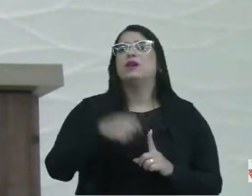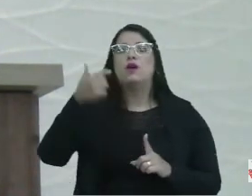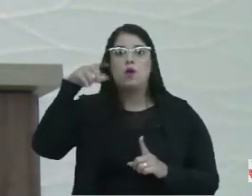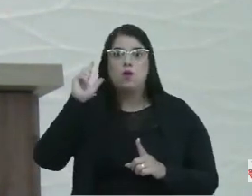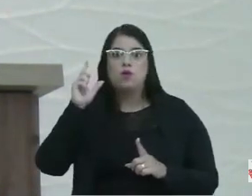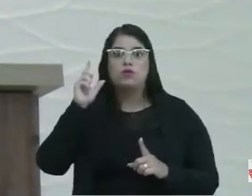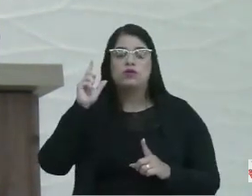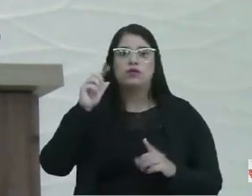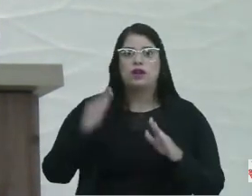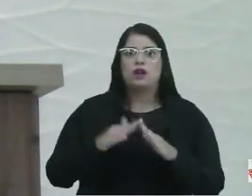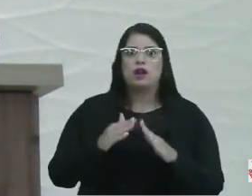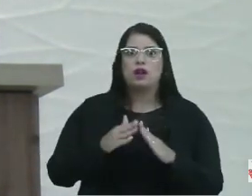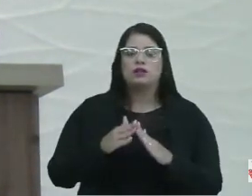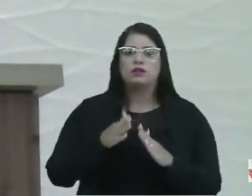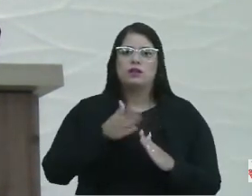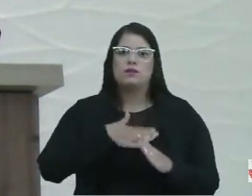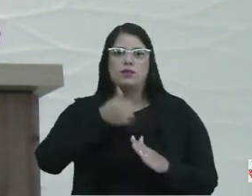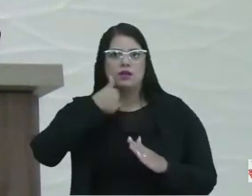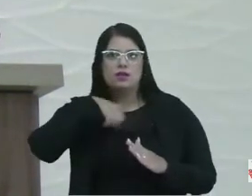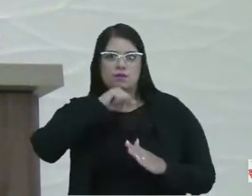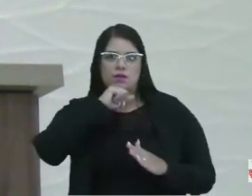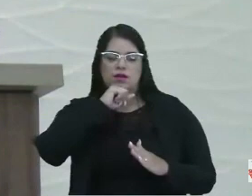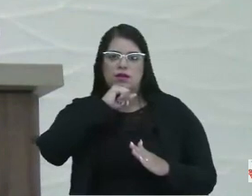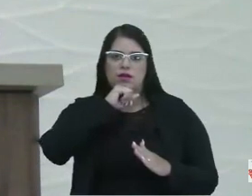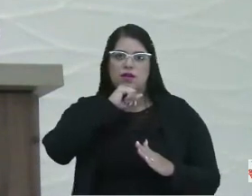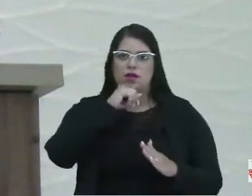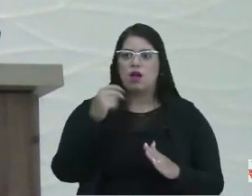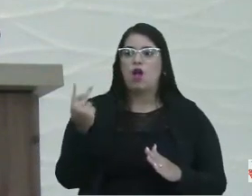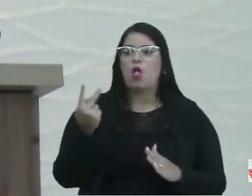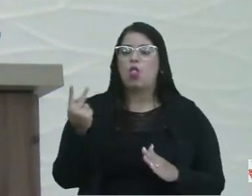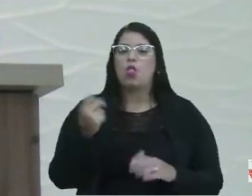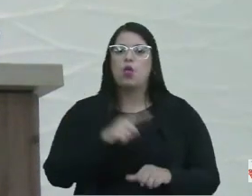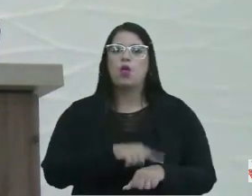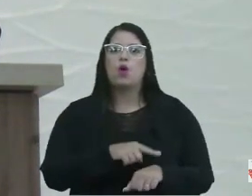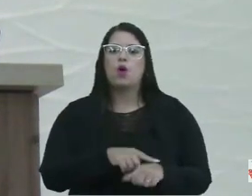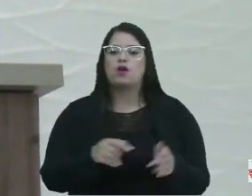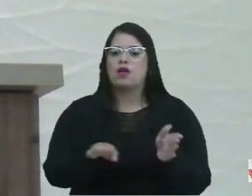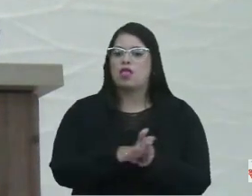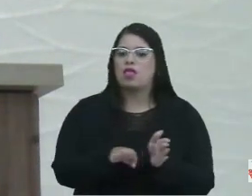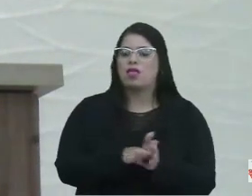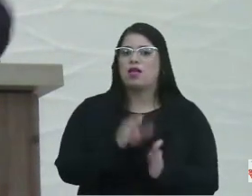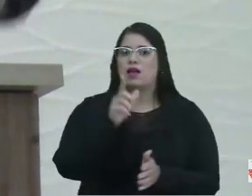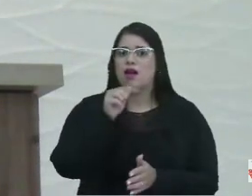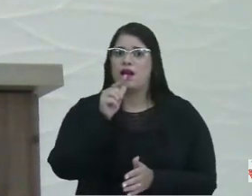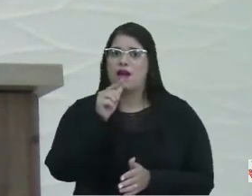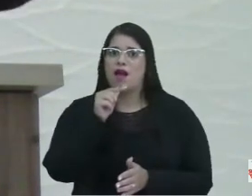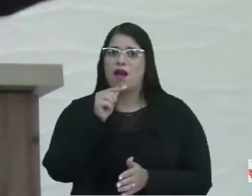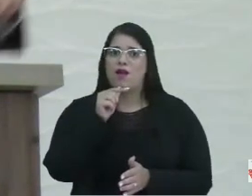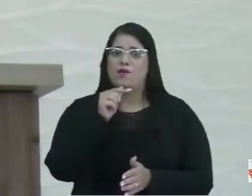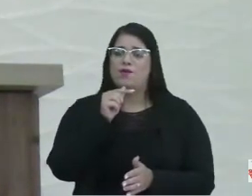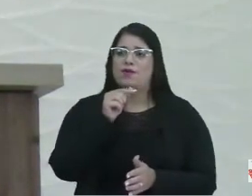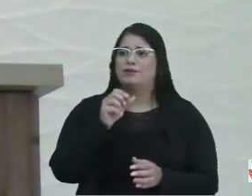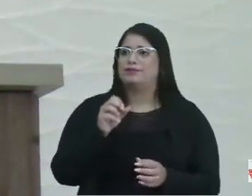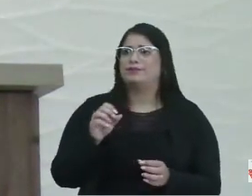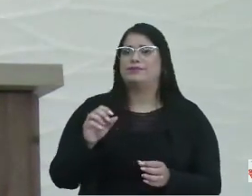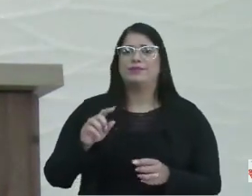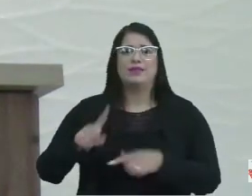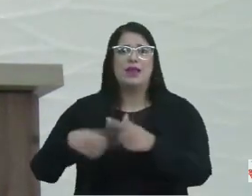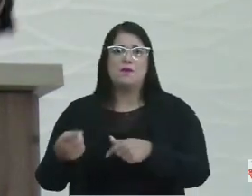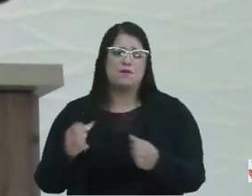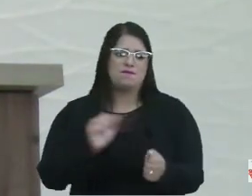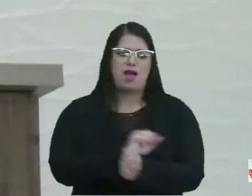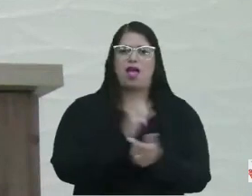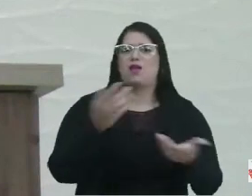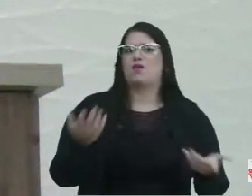mãe, passou aí 2 horas chegando água, pegou 2 palmos de água e parou. E